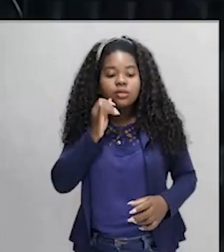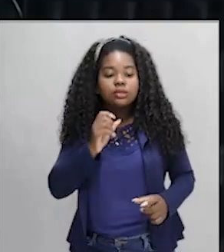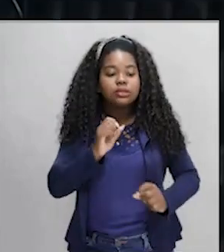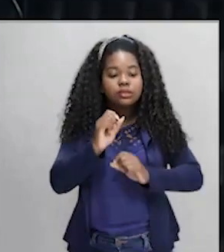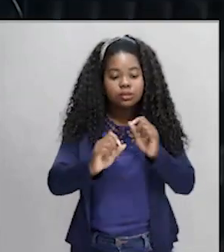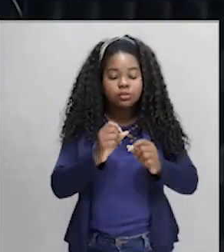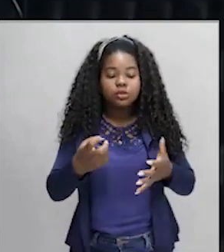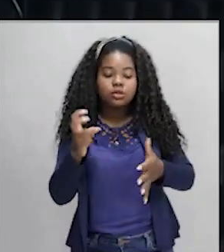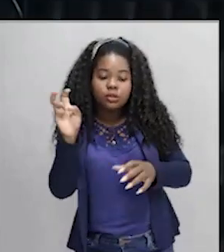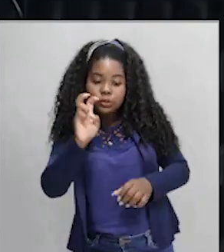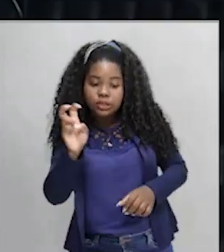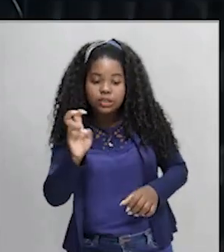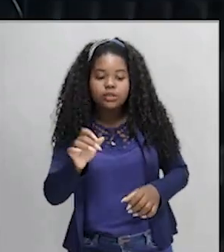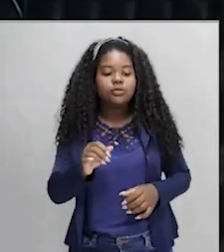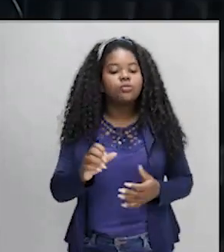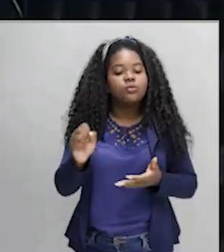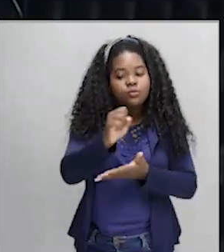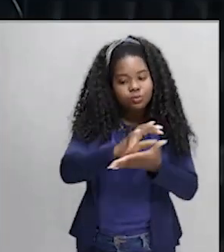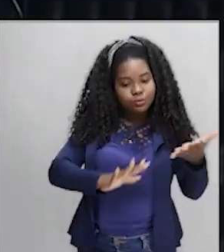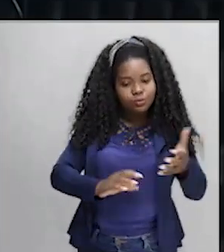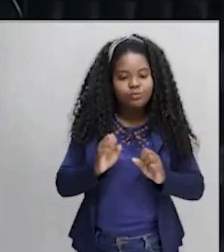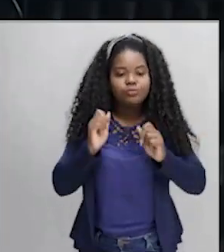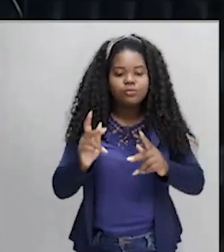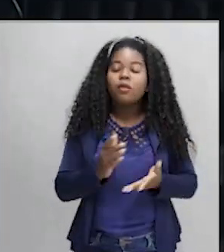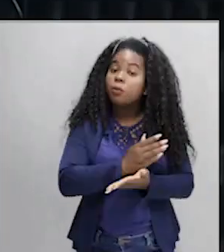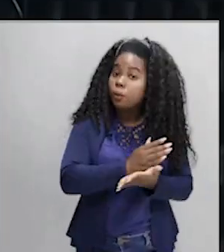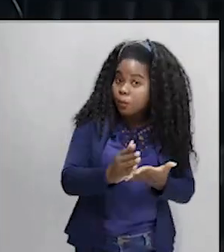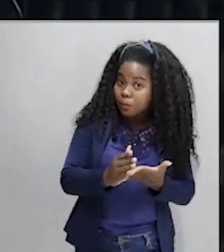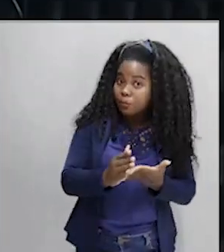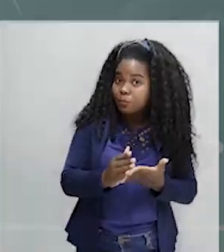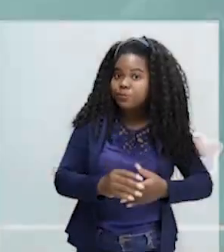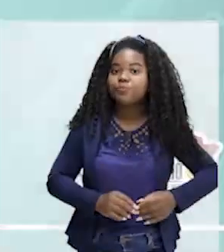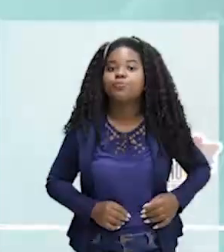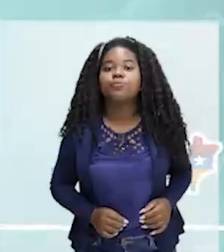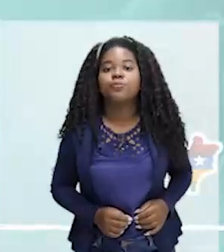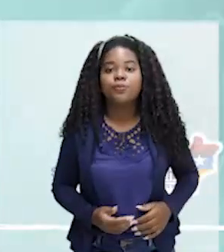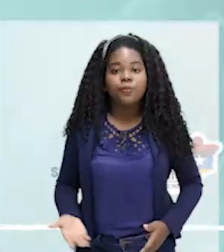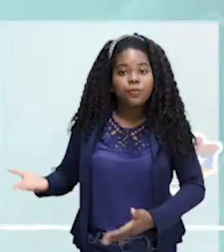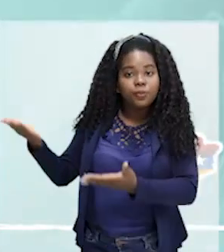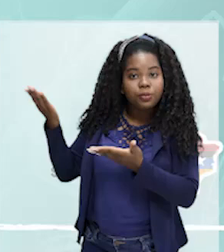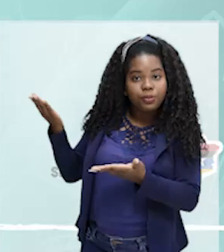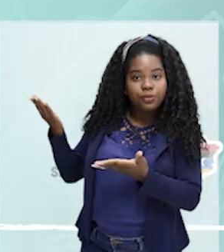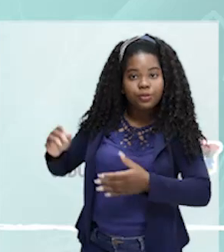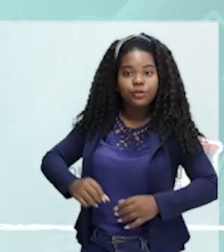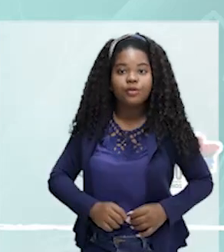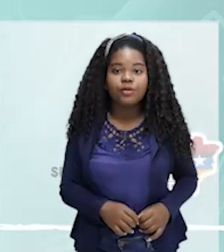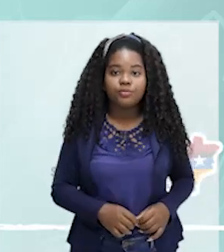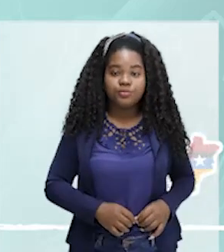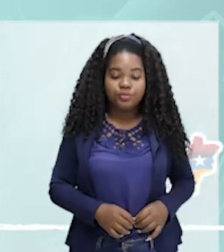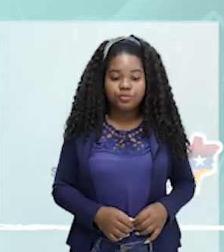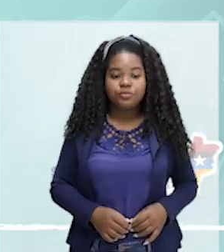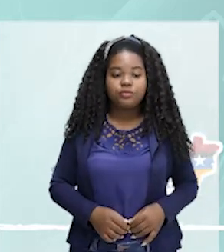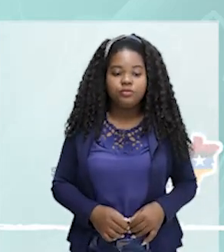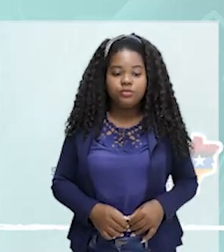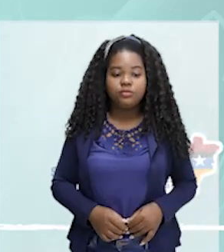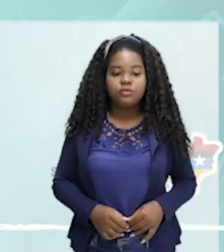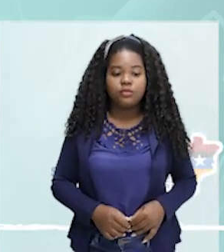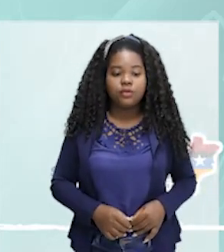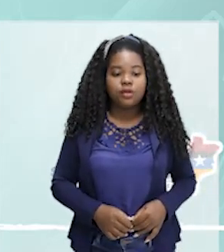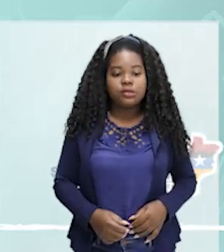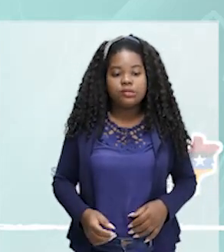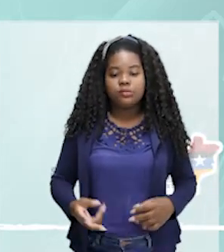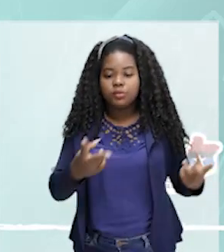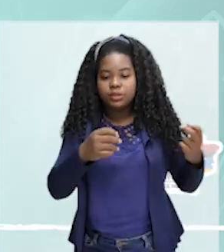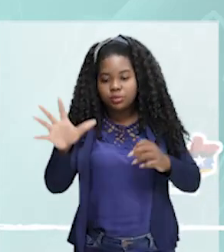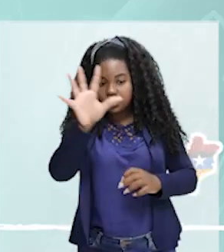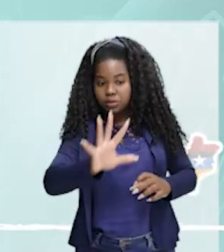vocês, considerando esse assunto. Então, vamos lá. Quando nós falamos de verbo frasal, né, fazendo essa visão geral, nós temos aqui